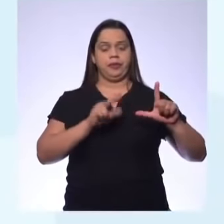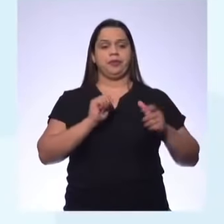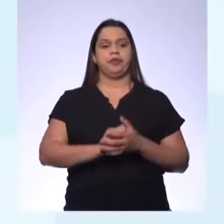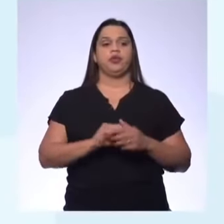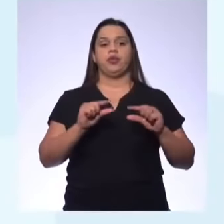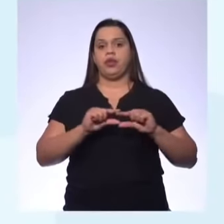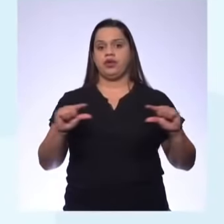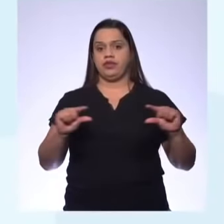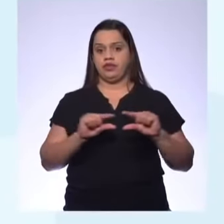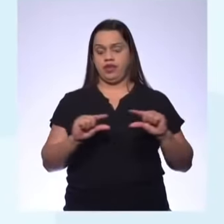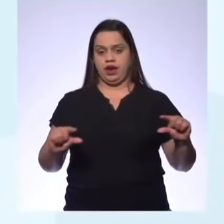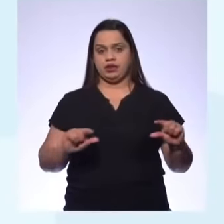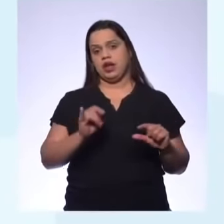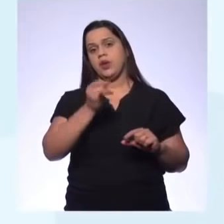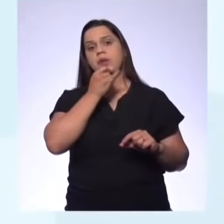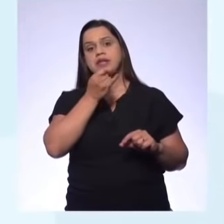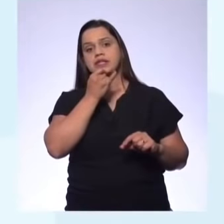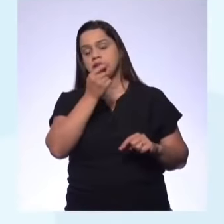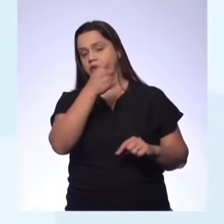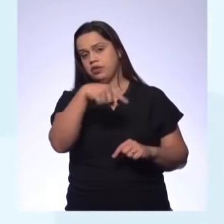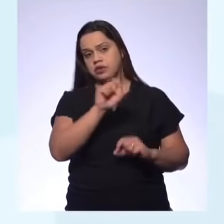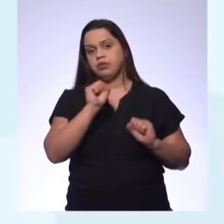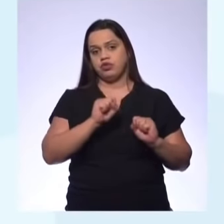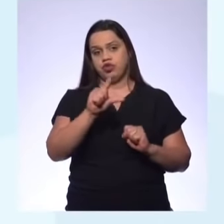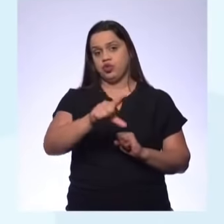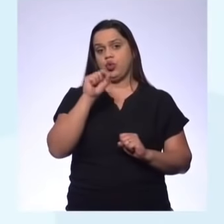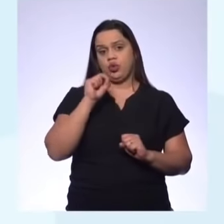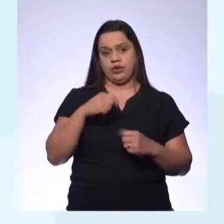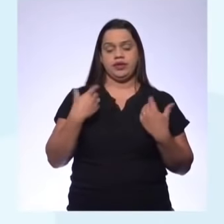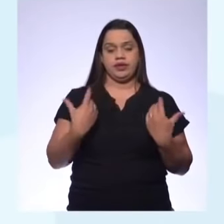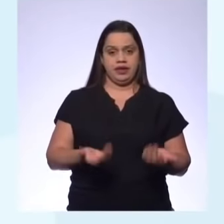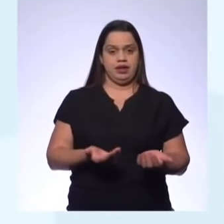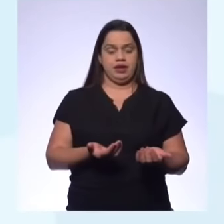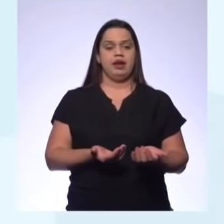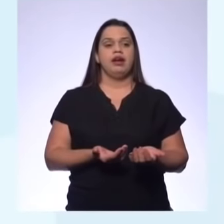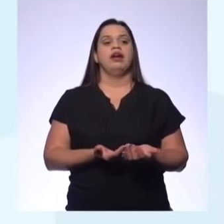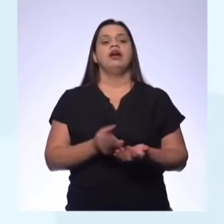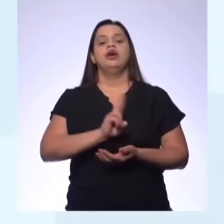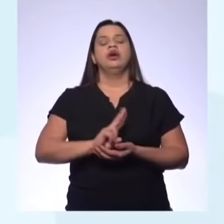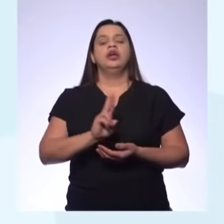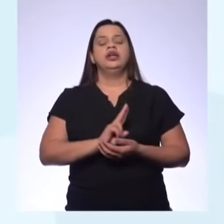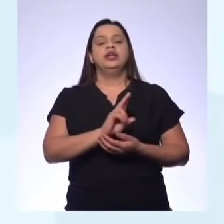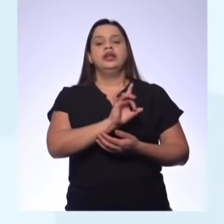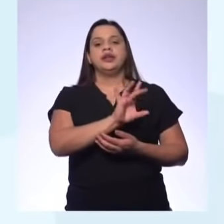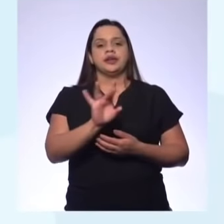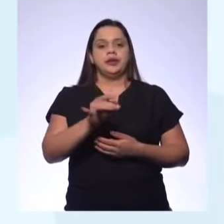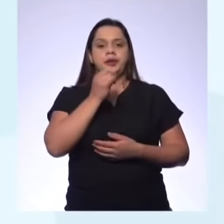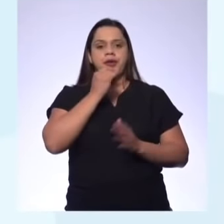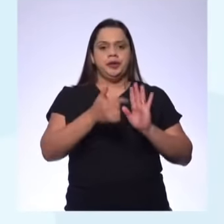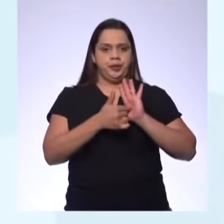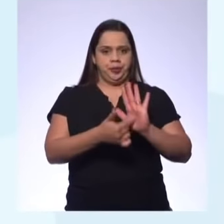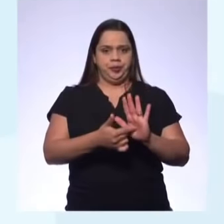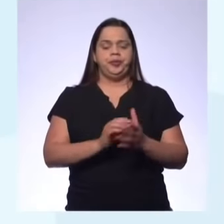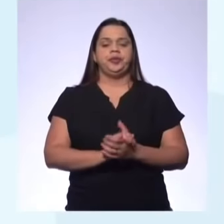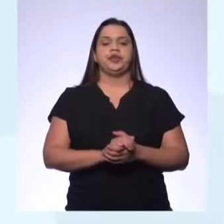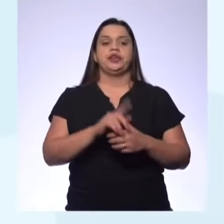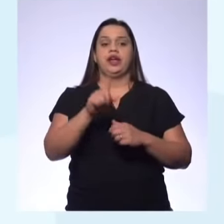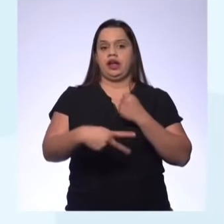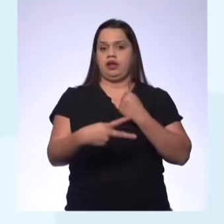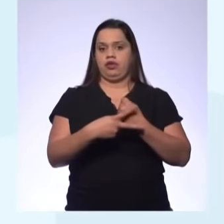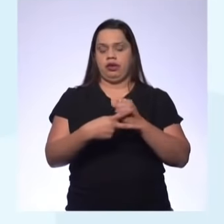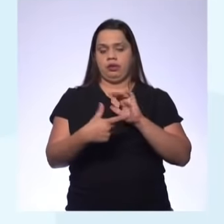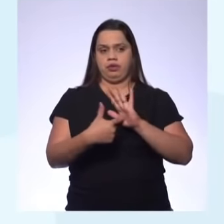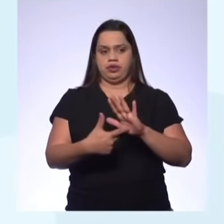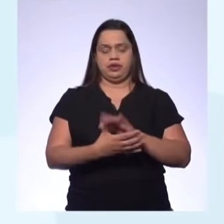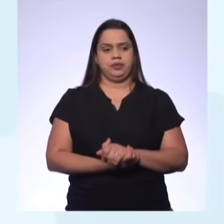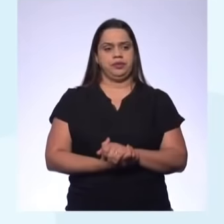colocar na tela com as frases que vocês poderia formar com os e com aqueles verbos que